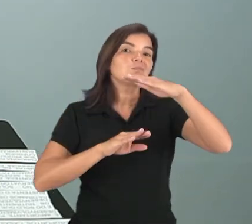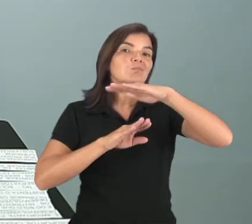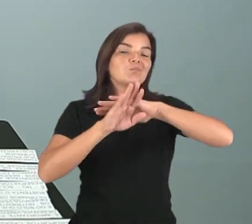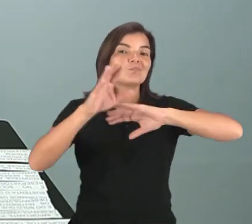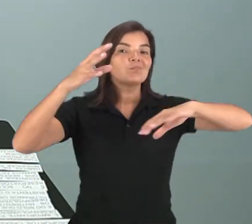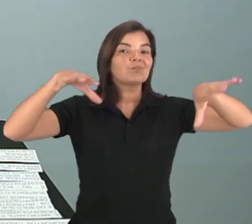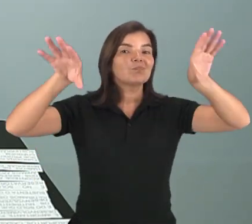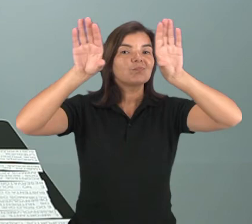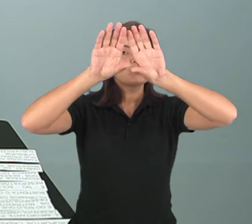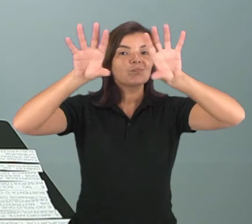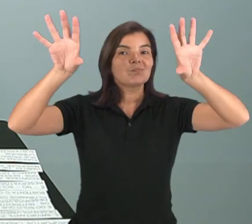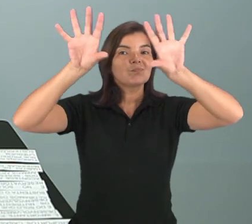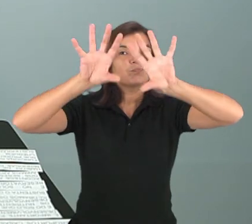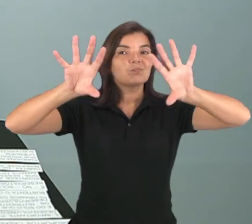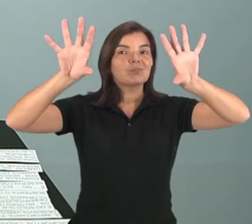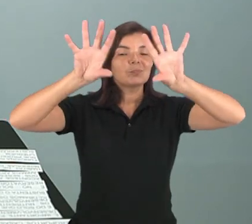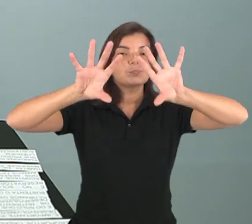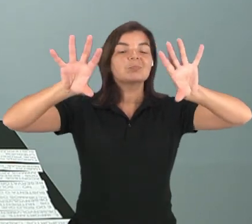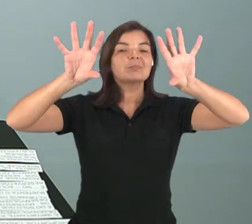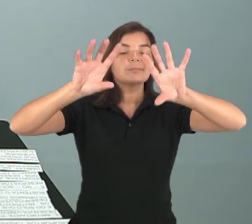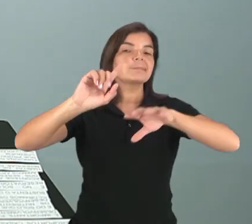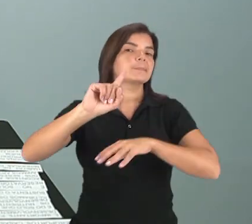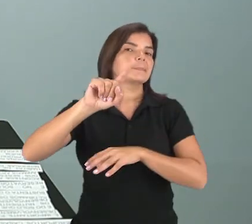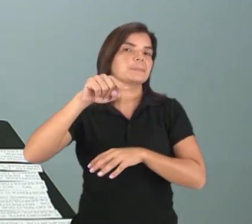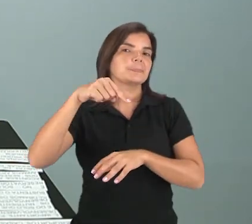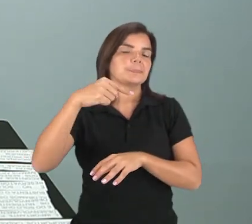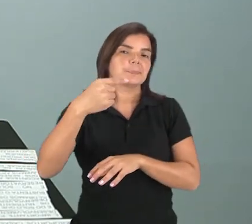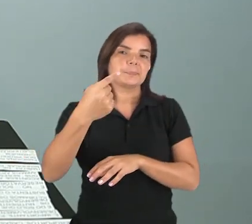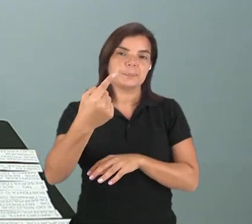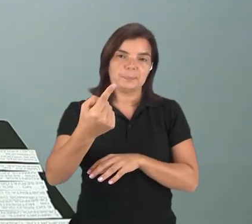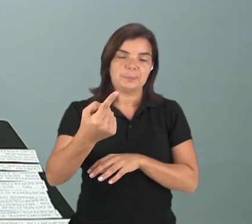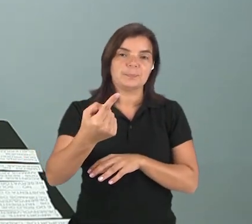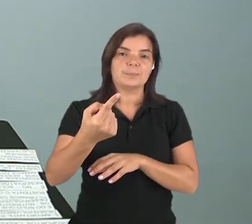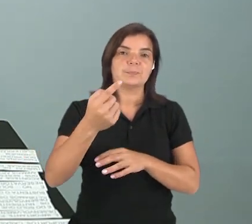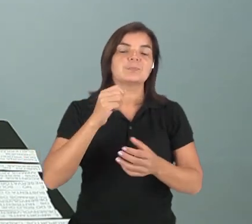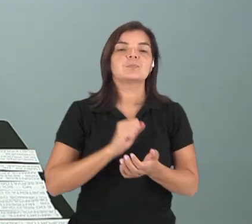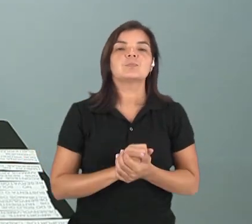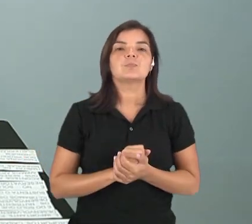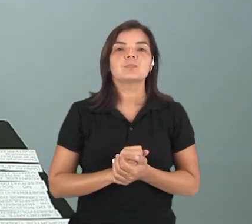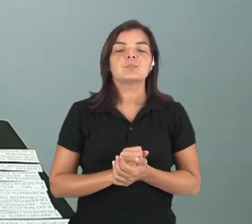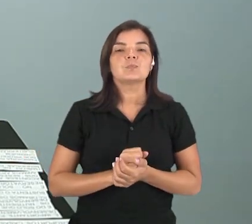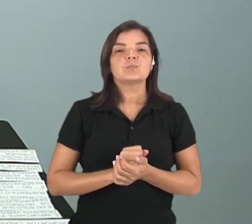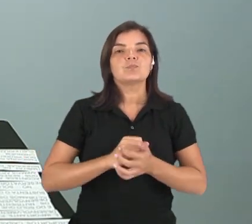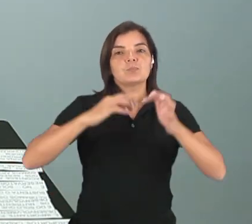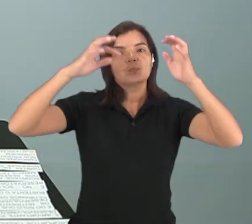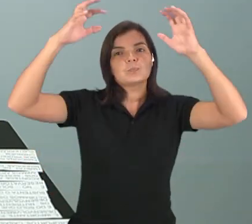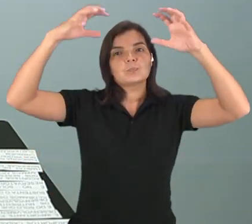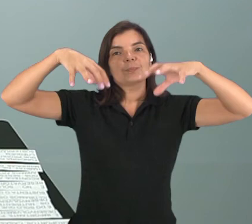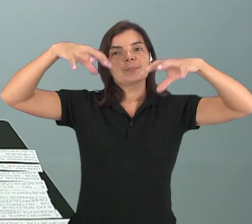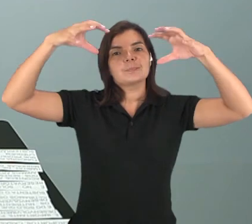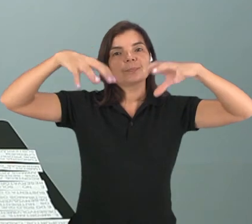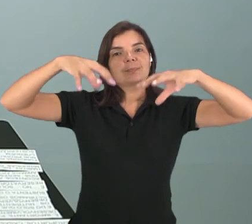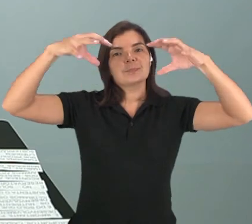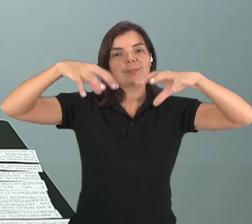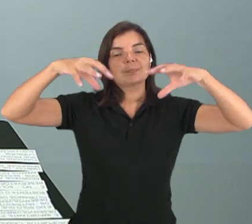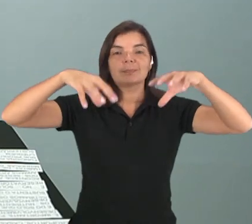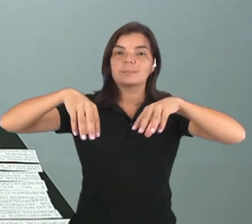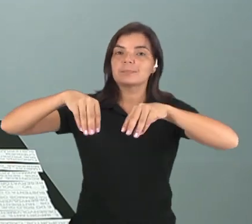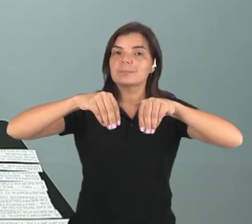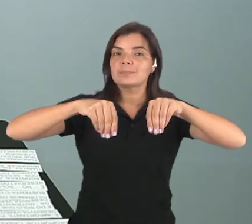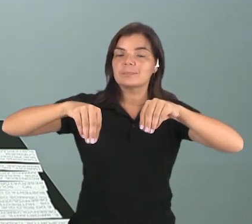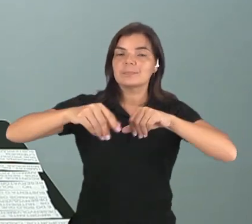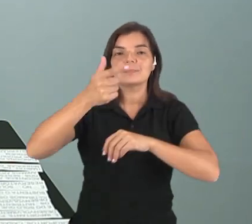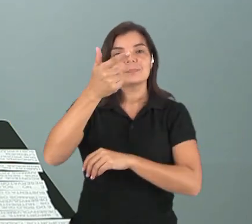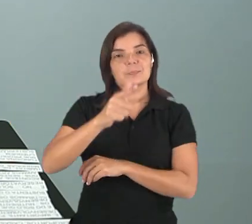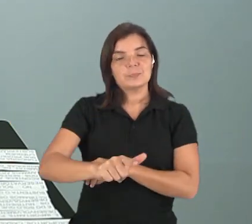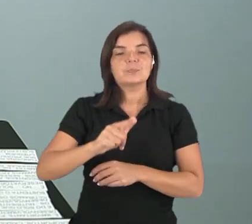acumulada lá nas nuvens. E aí depois ela acaba caindo na terra, tá? Em forma